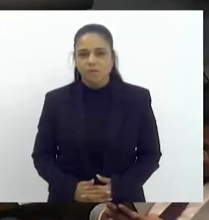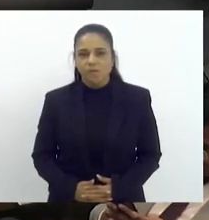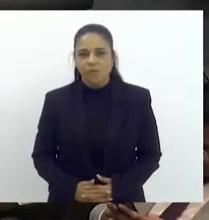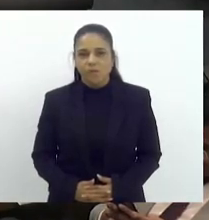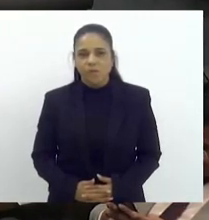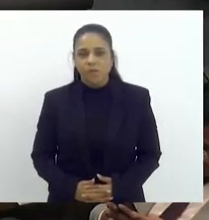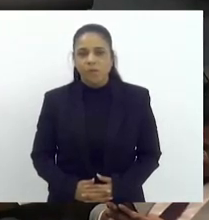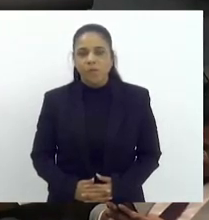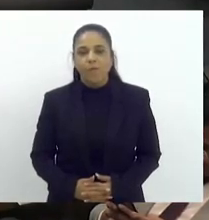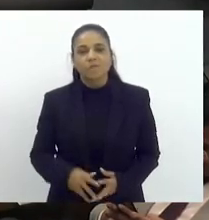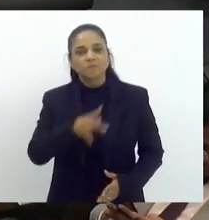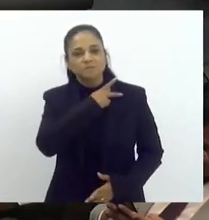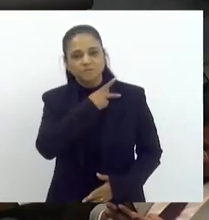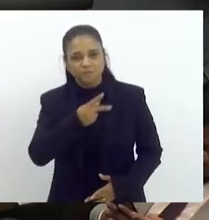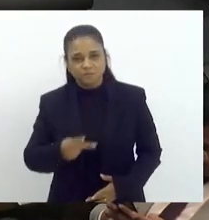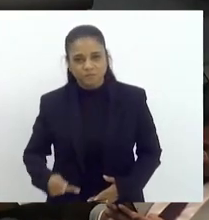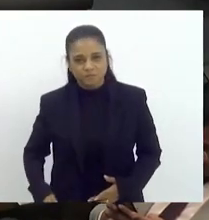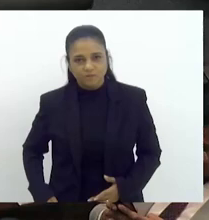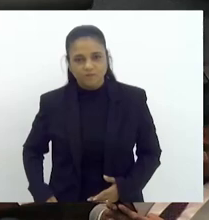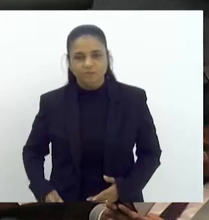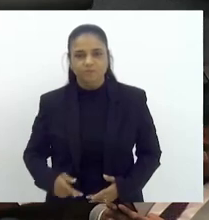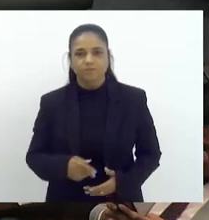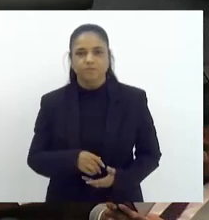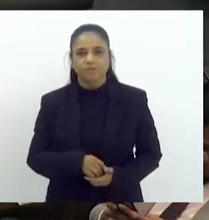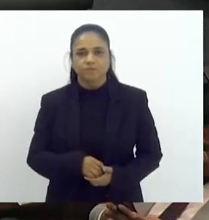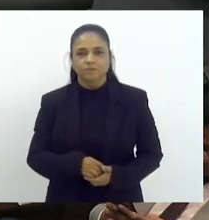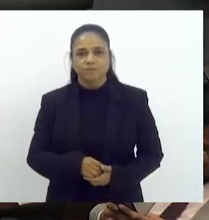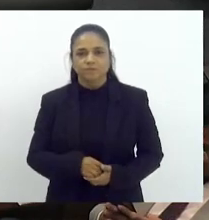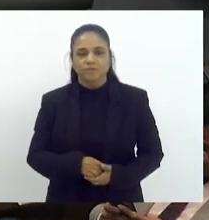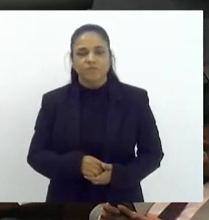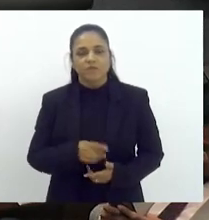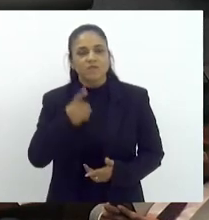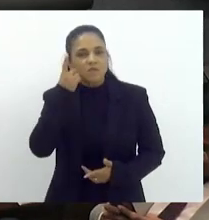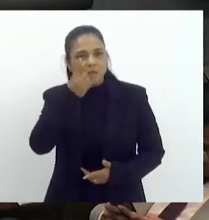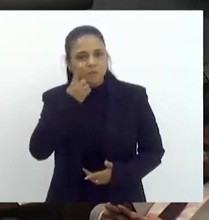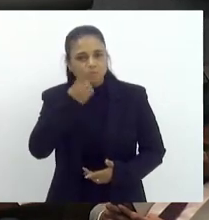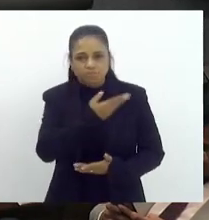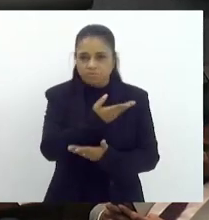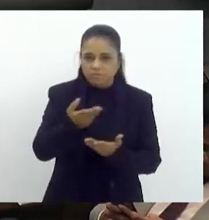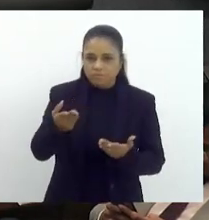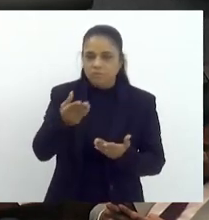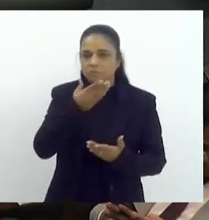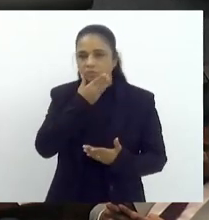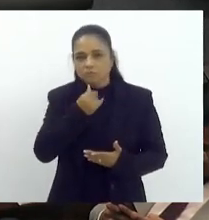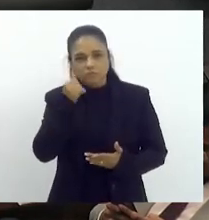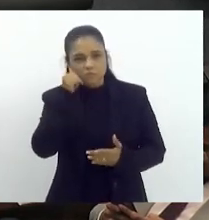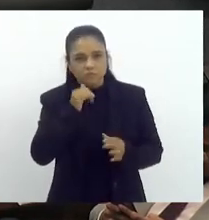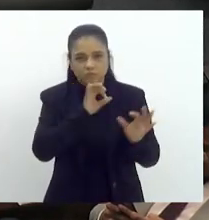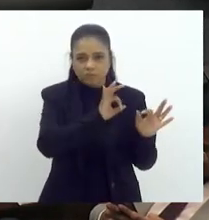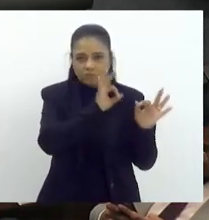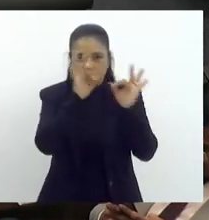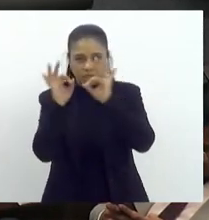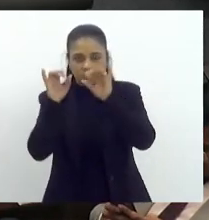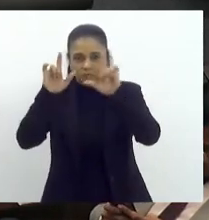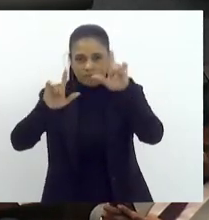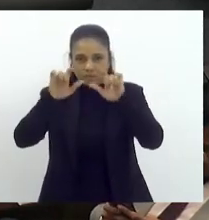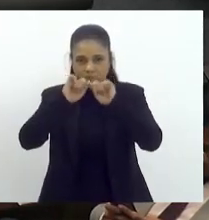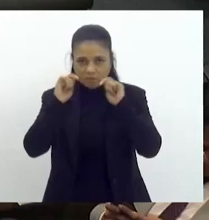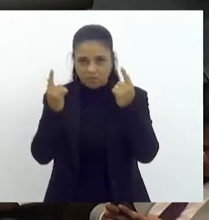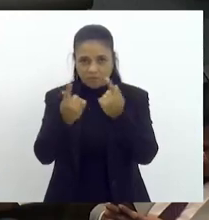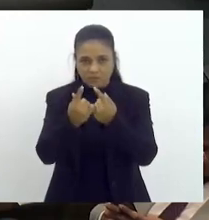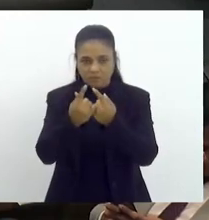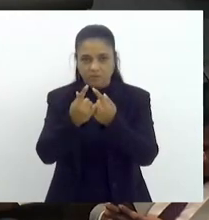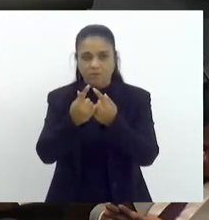excelentíssimo senhor presidente Excelentíssimo Senhor dos deputados senhoras e senhores que nos assistem pela TV alerj